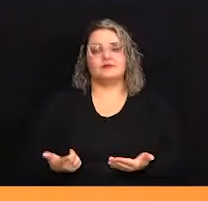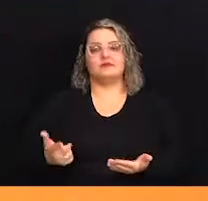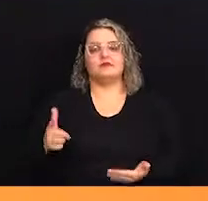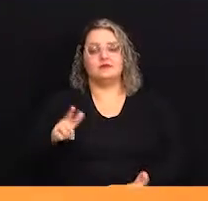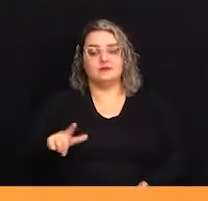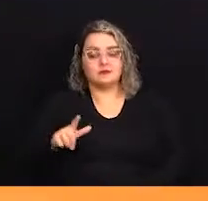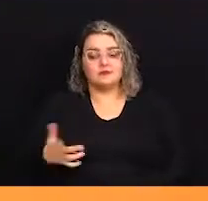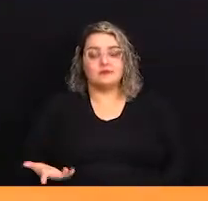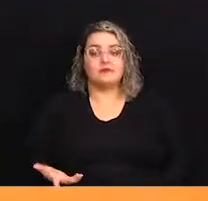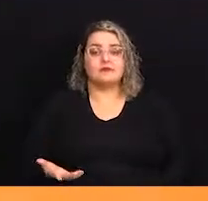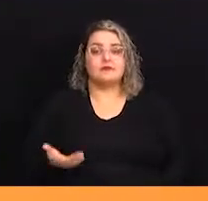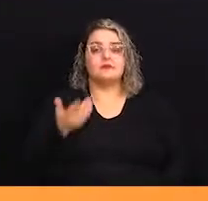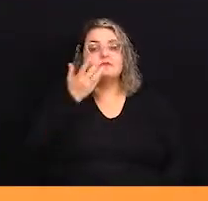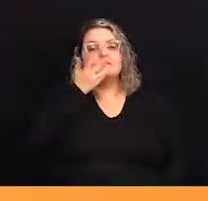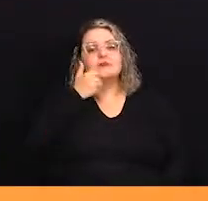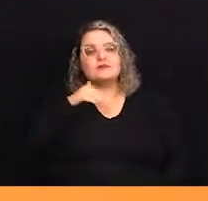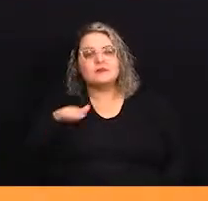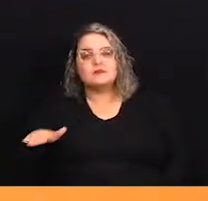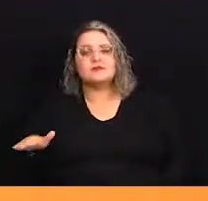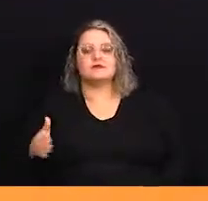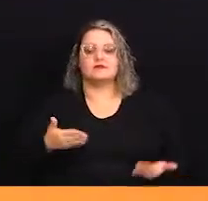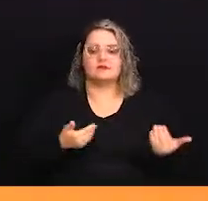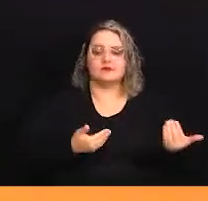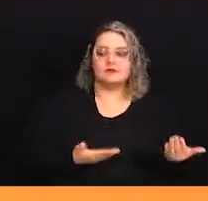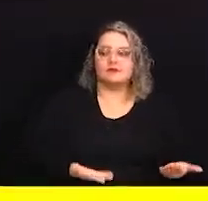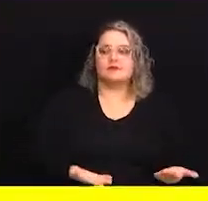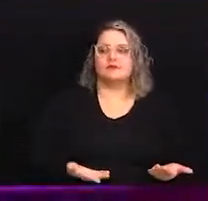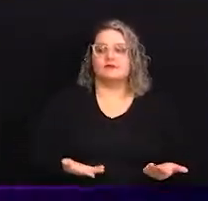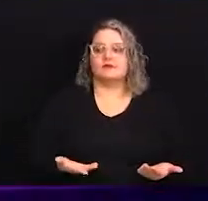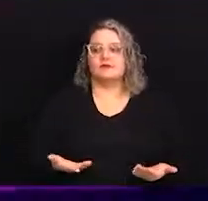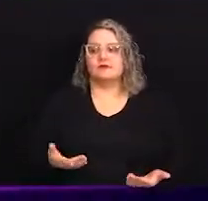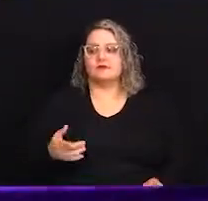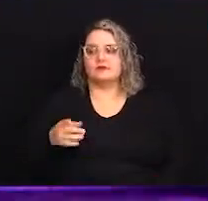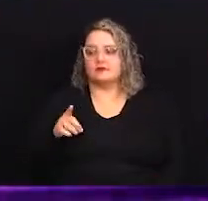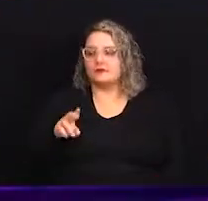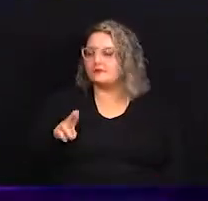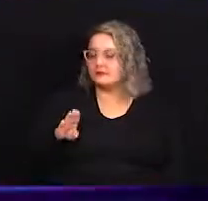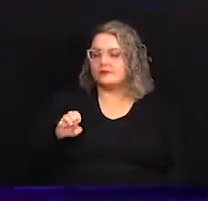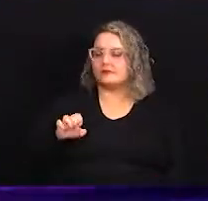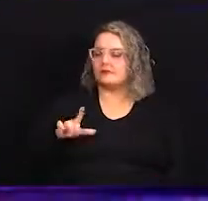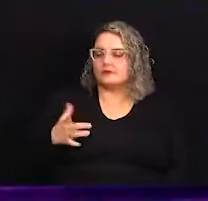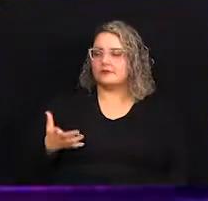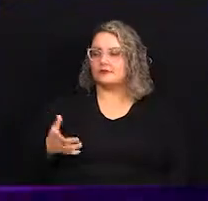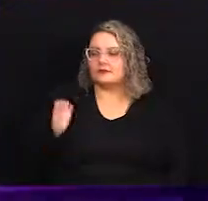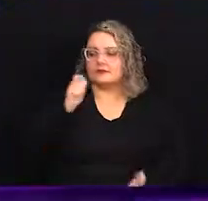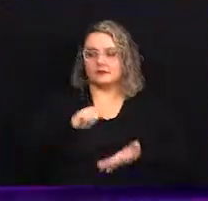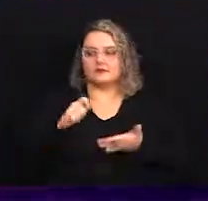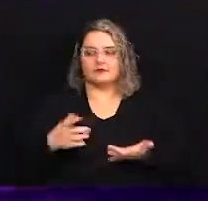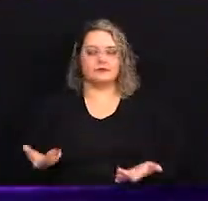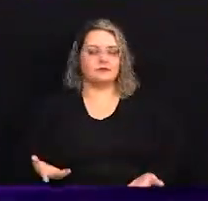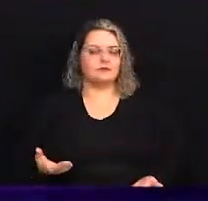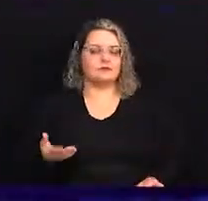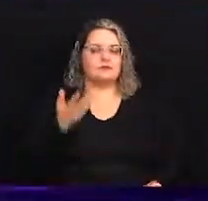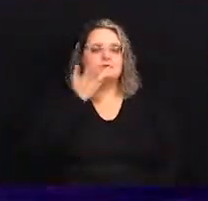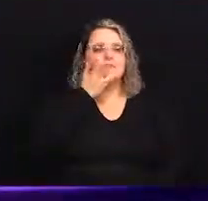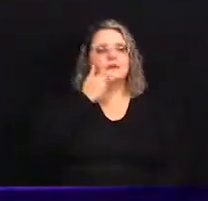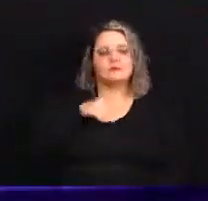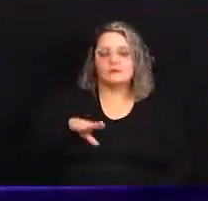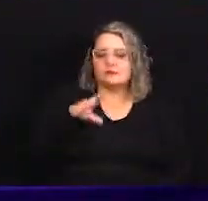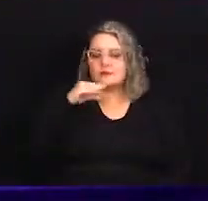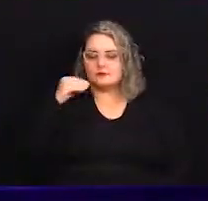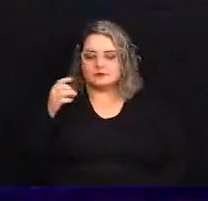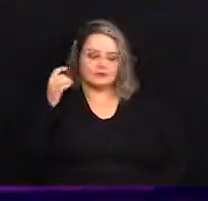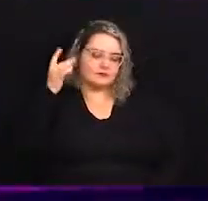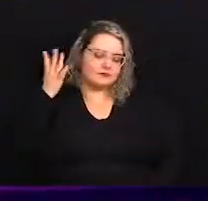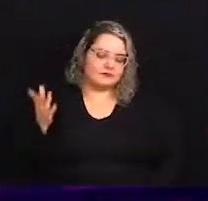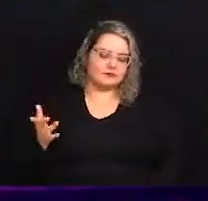lugar um pouco dúbio, assim, né, no mundo da literatura, porque tem gente que acha que escrever para criança e adolescente é mais fácil, que então